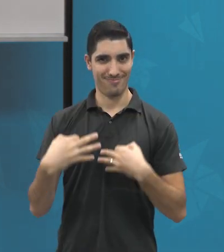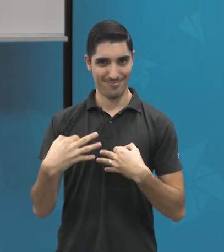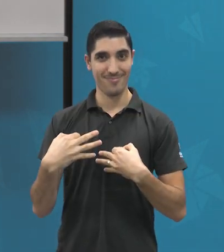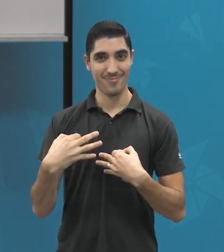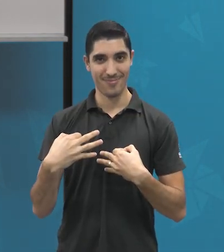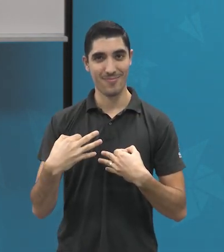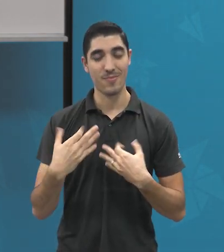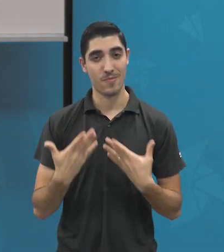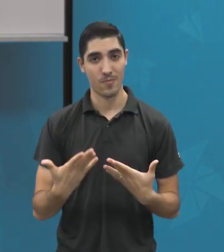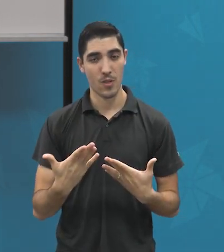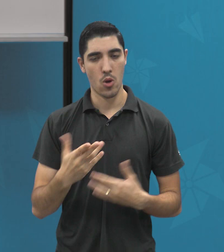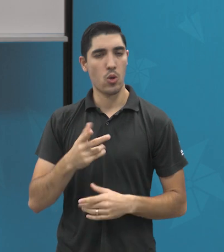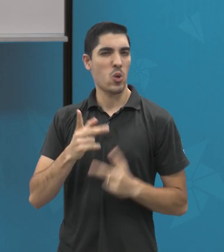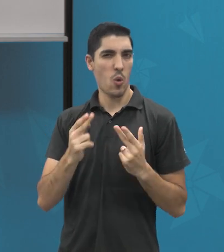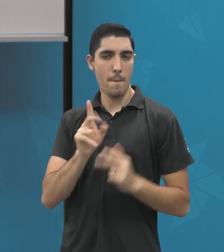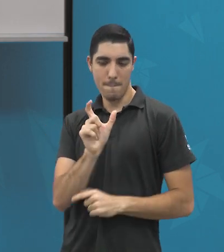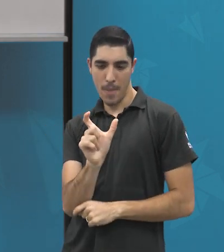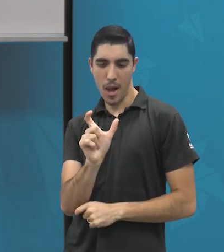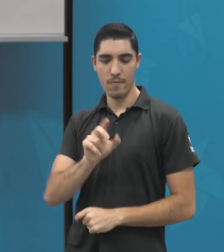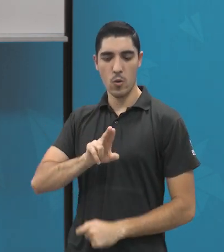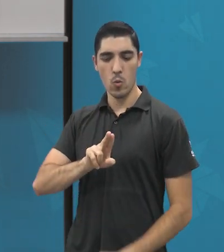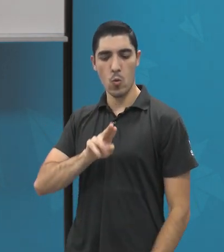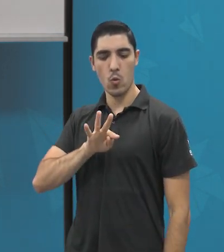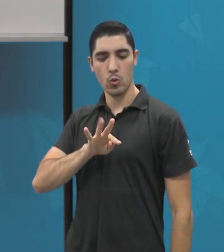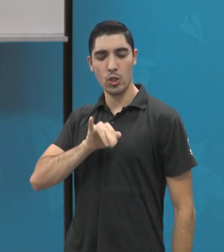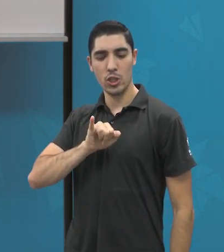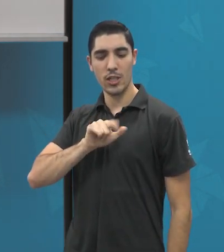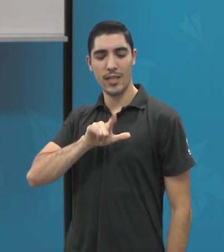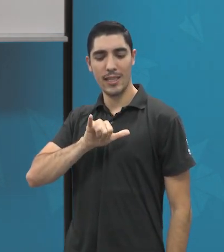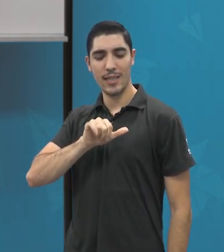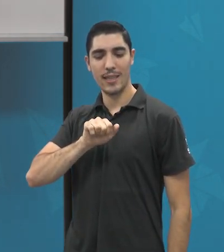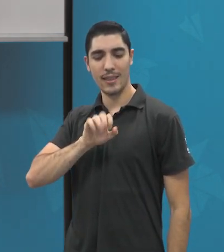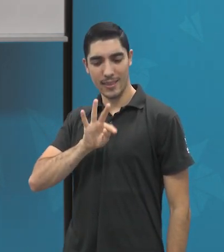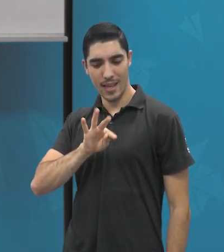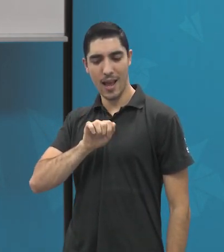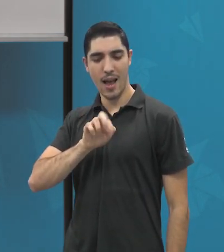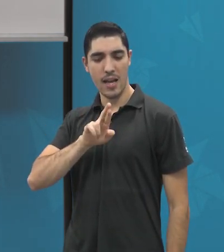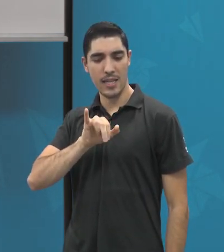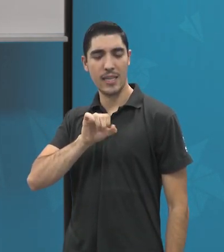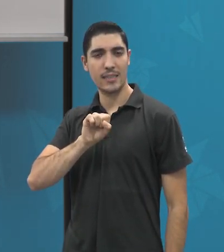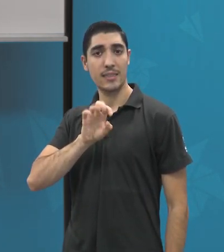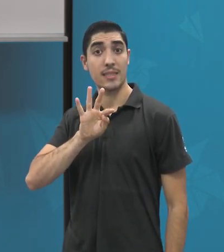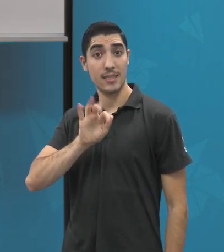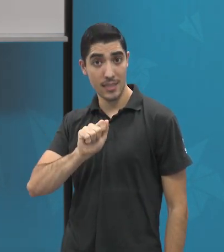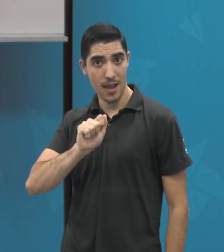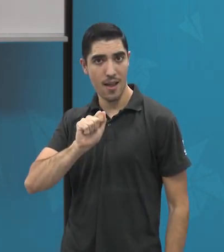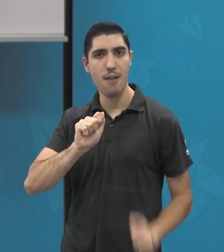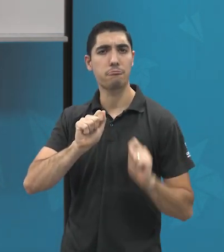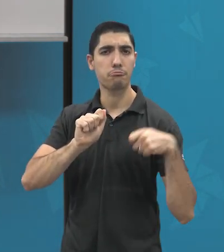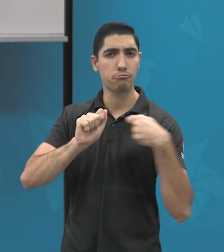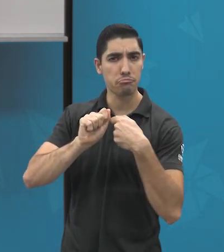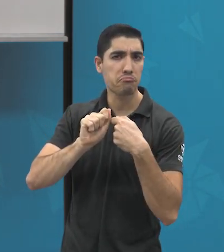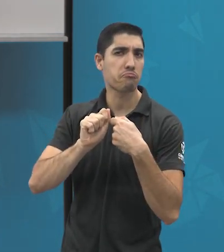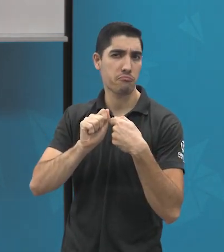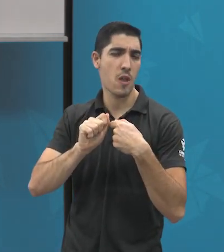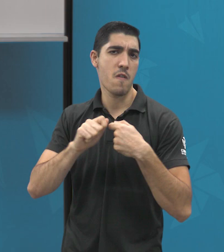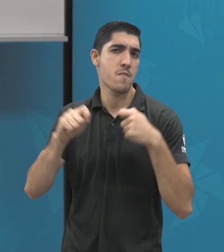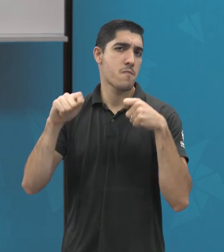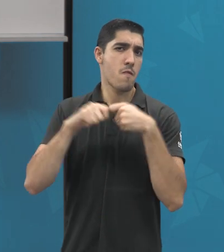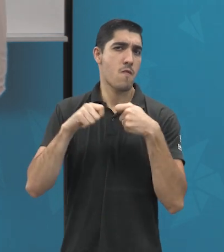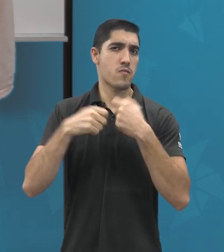adjetivo, um utilitarista. Como a gente faz em todos os nossos encontros, nós vamos ter